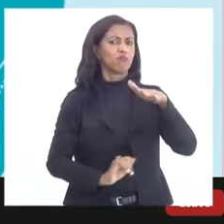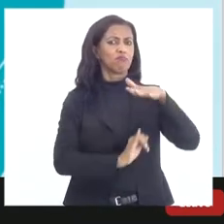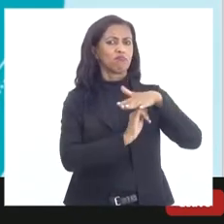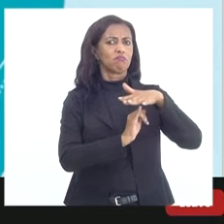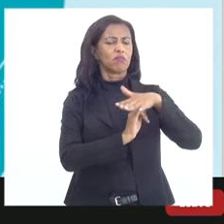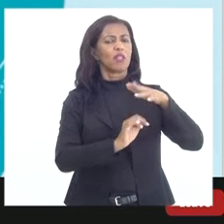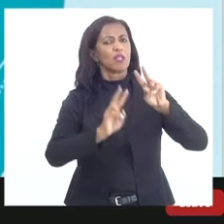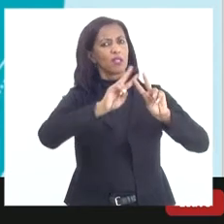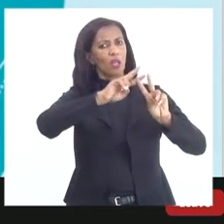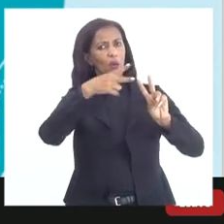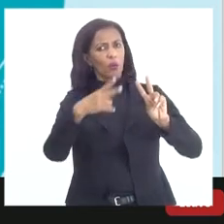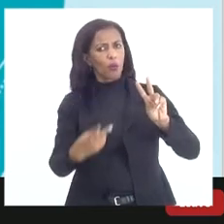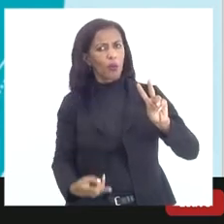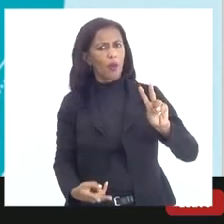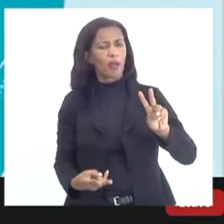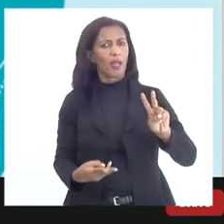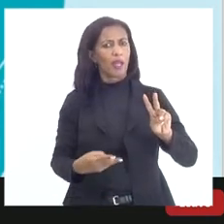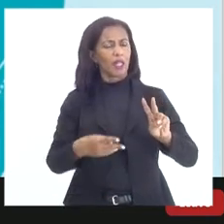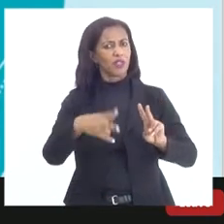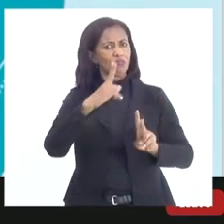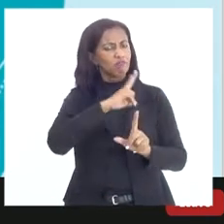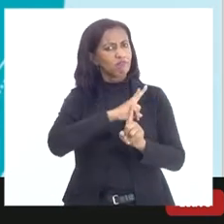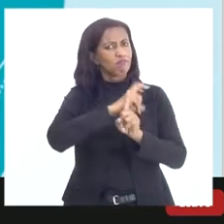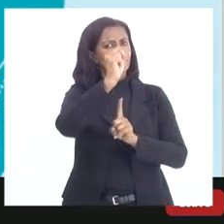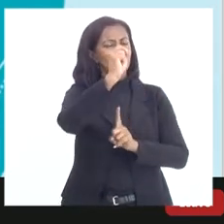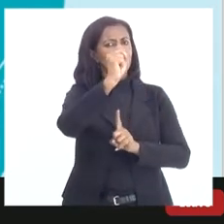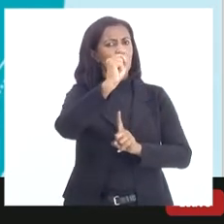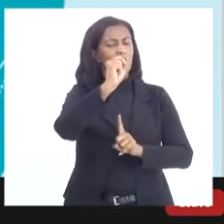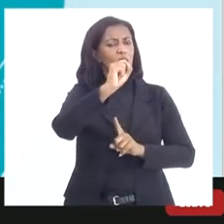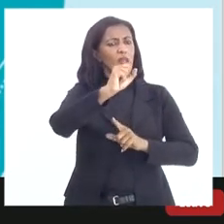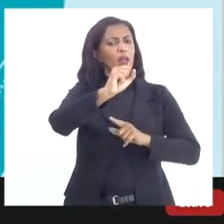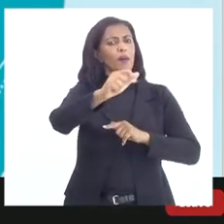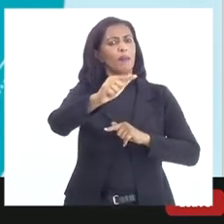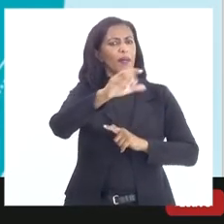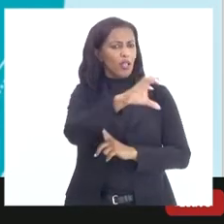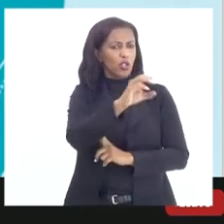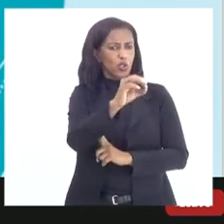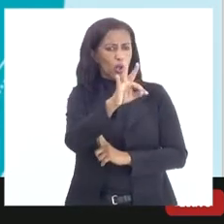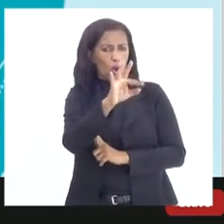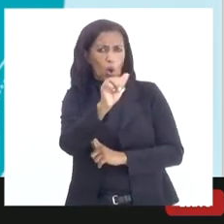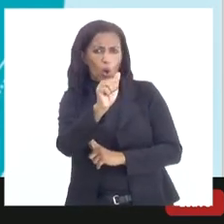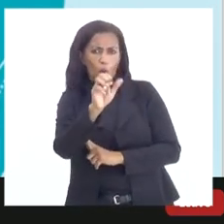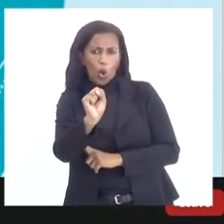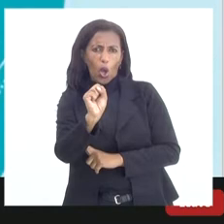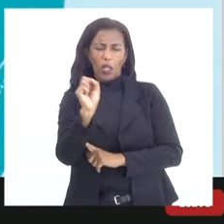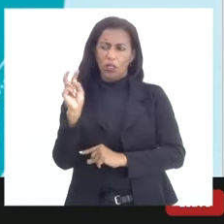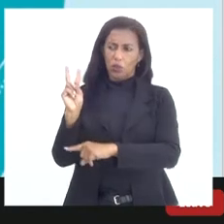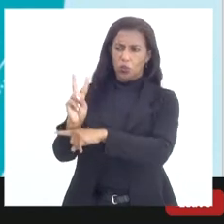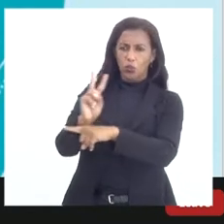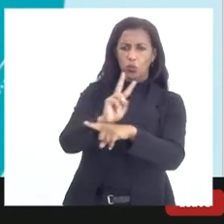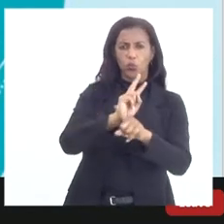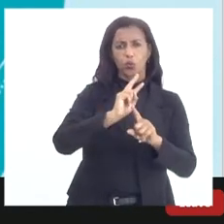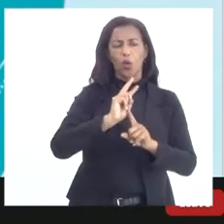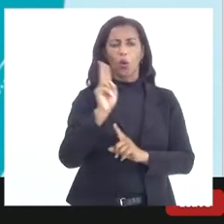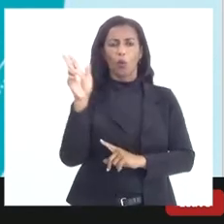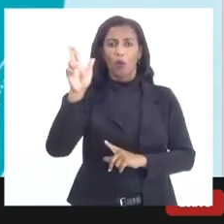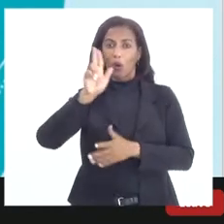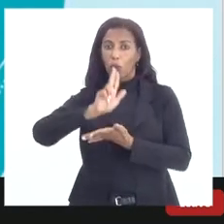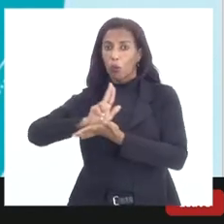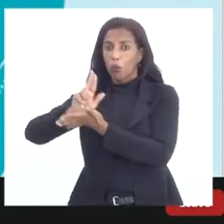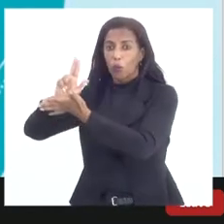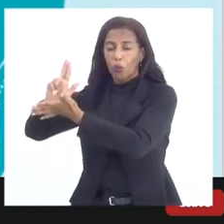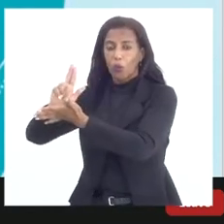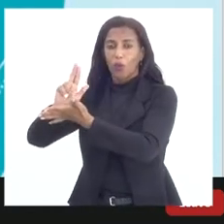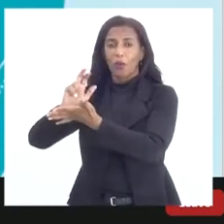a UERJ, né? Pioneira na luta pelas cotas, pela implementação das cotas, uma universidade que